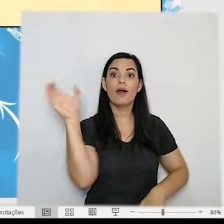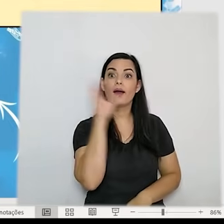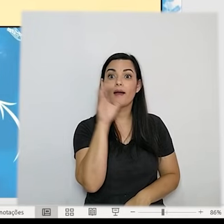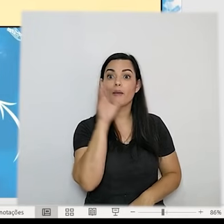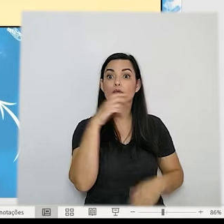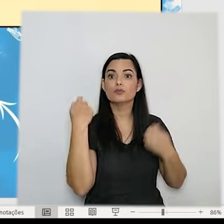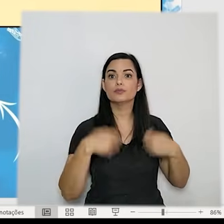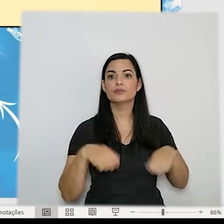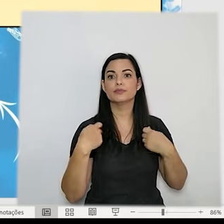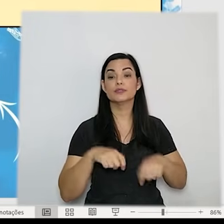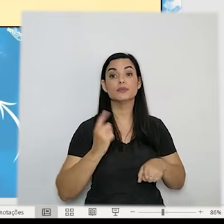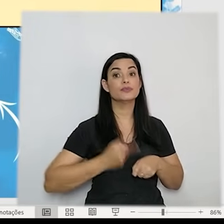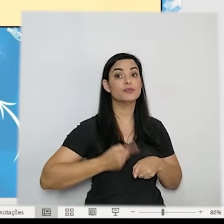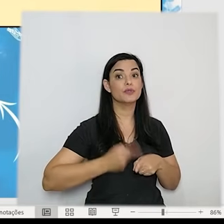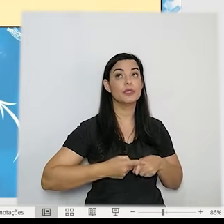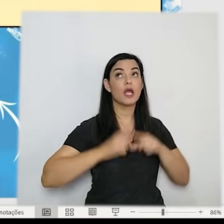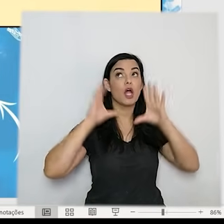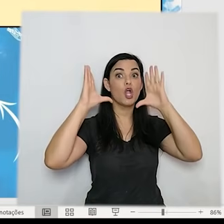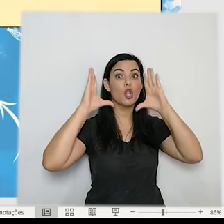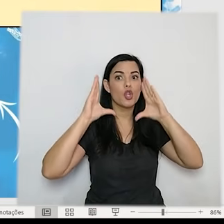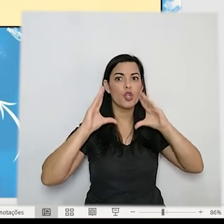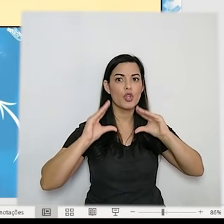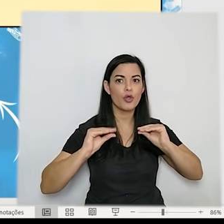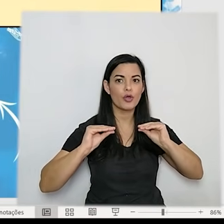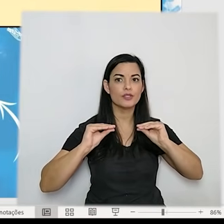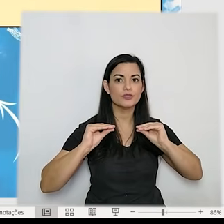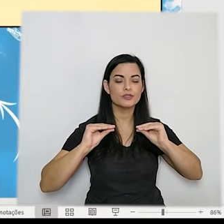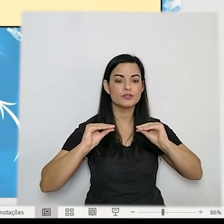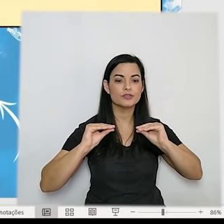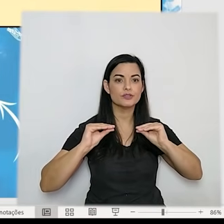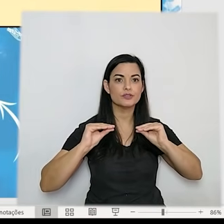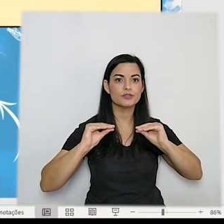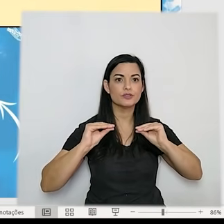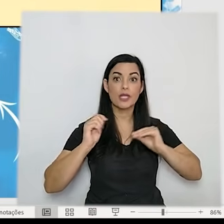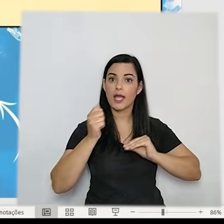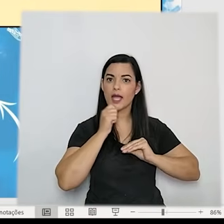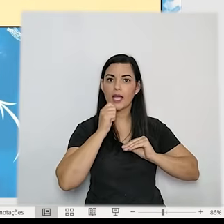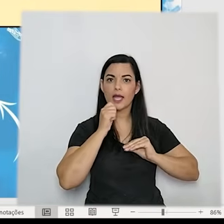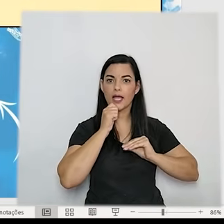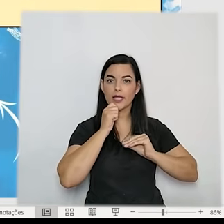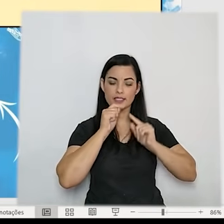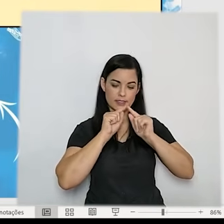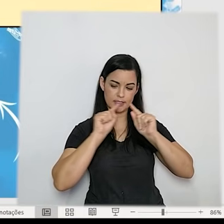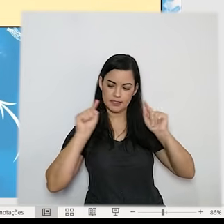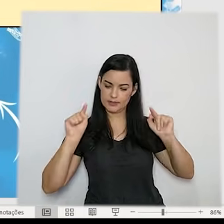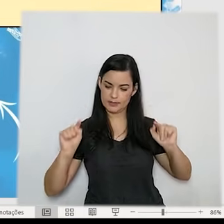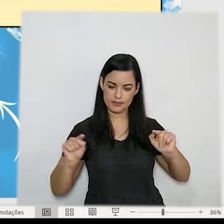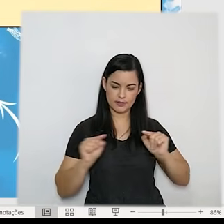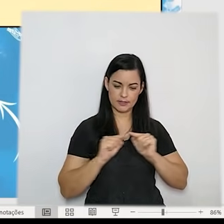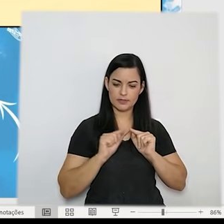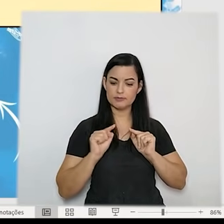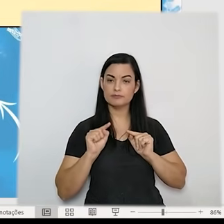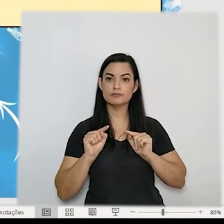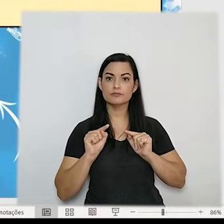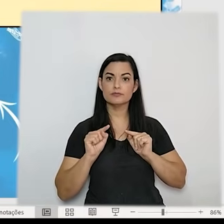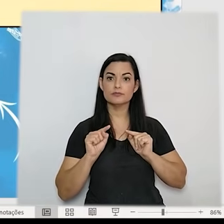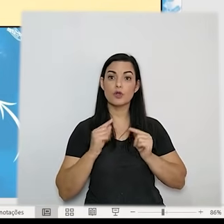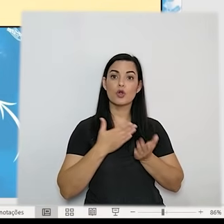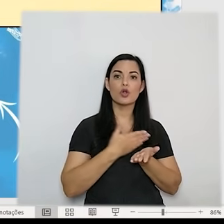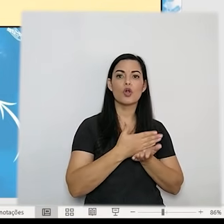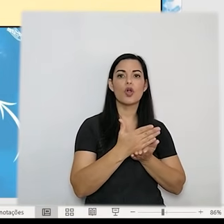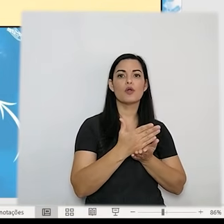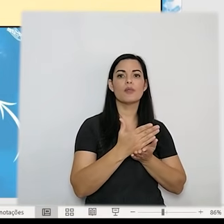apressar, pois à noite ainda, quadradinho aí, começava a